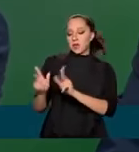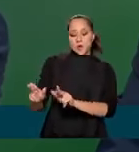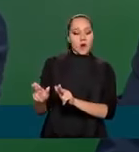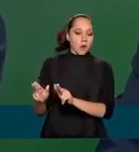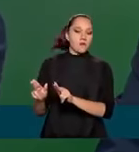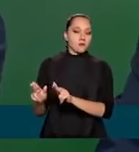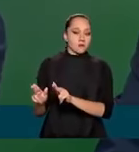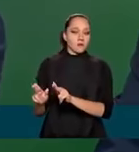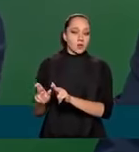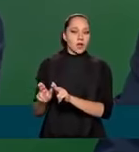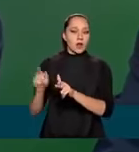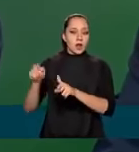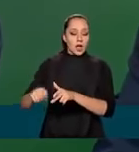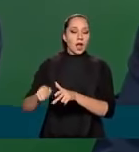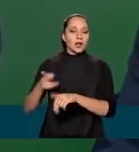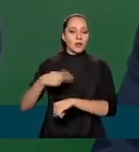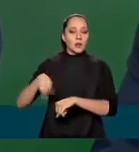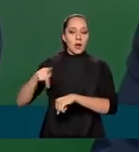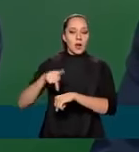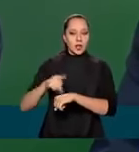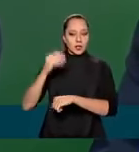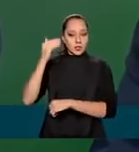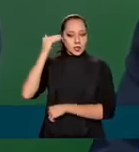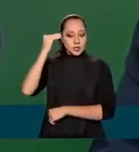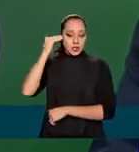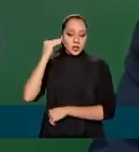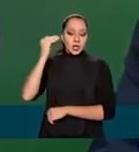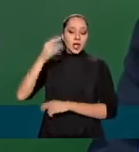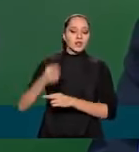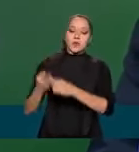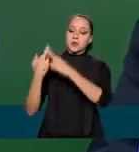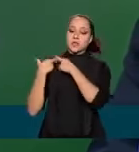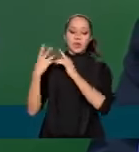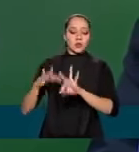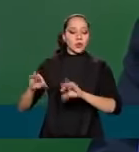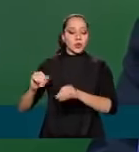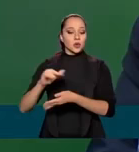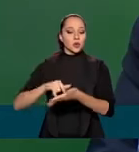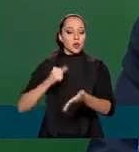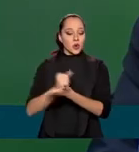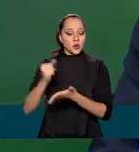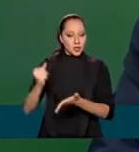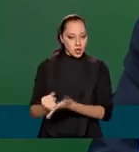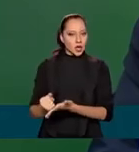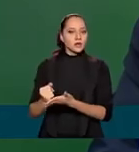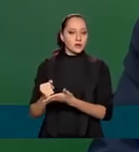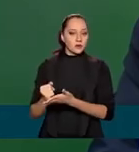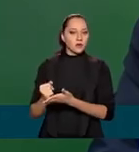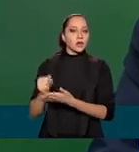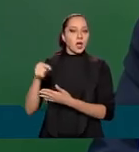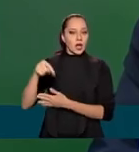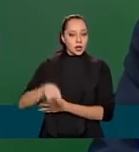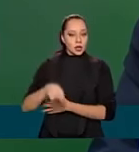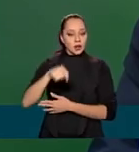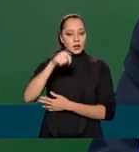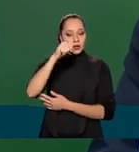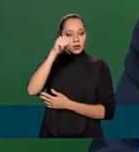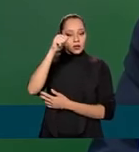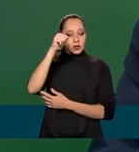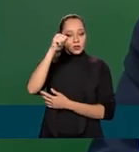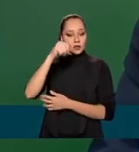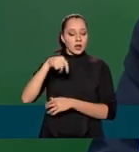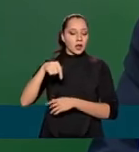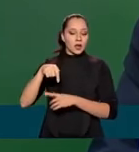Ballack biotech localizado em Cingapura responsável por todos os contratos da barata biotech no